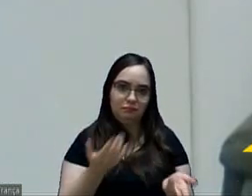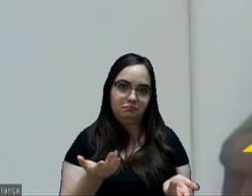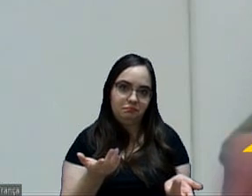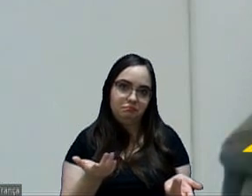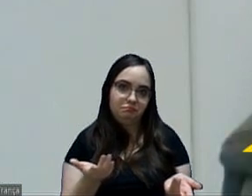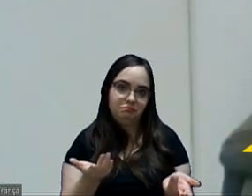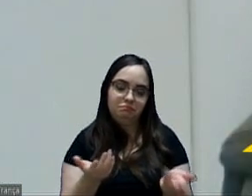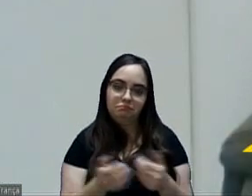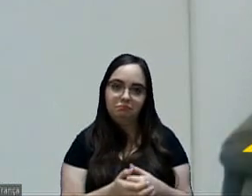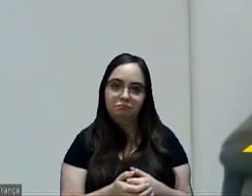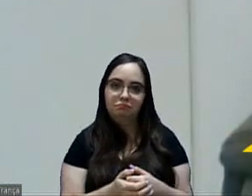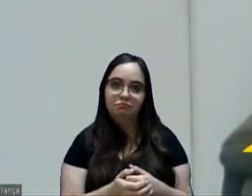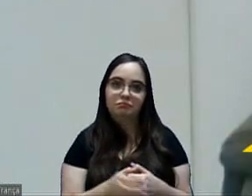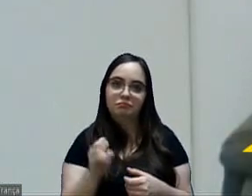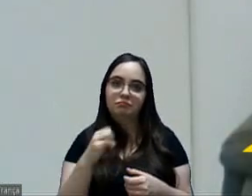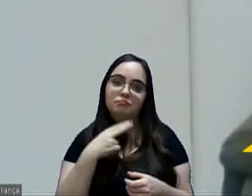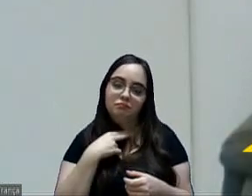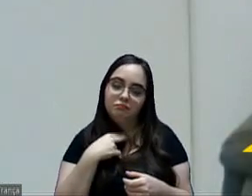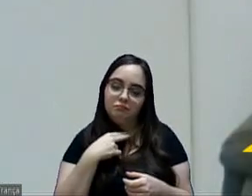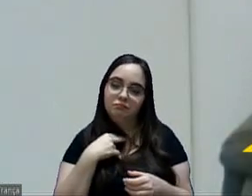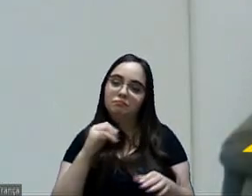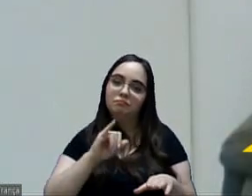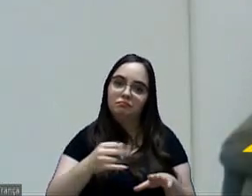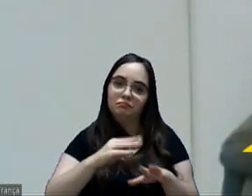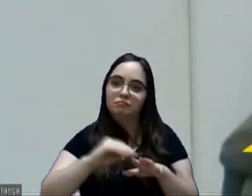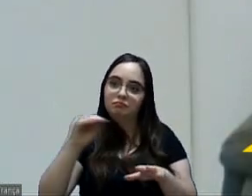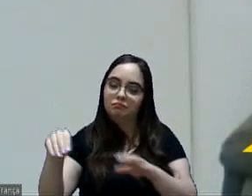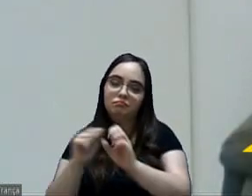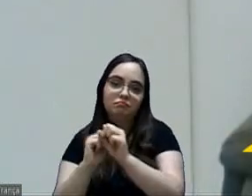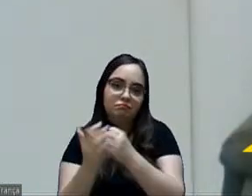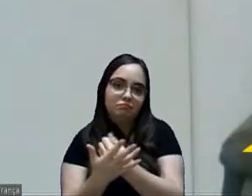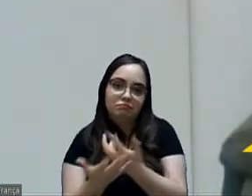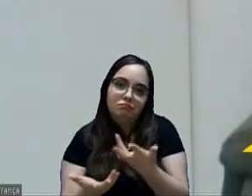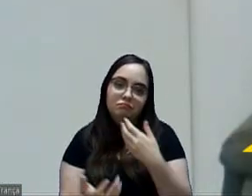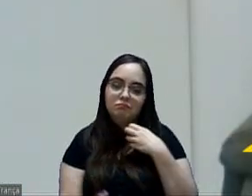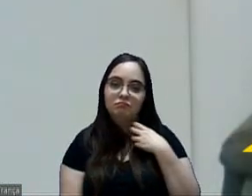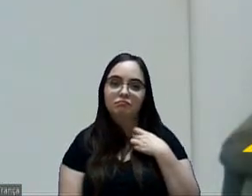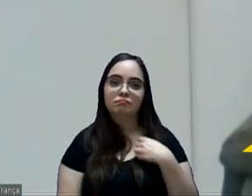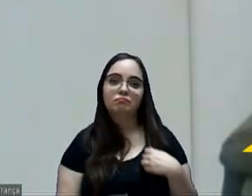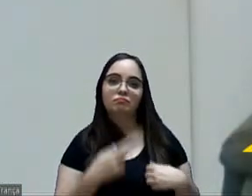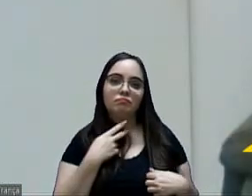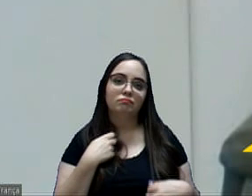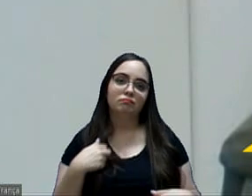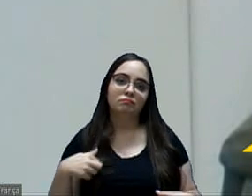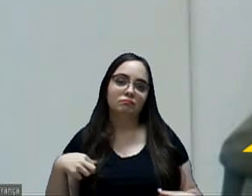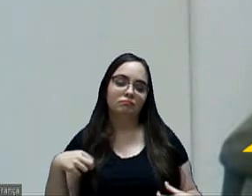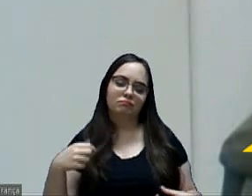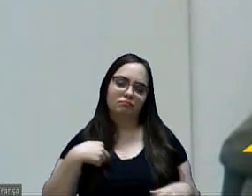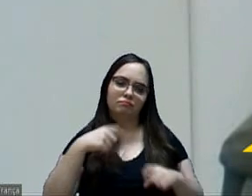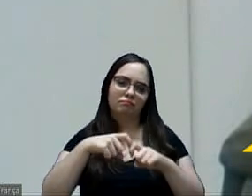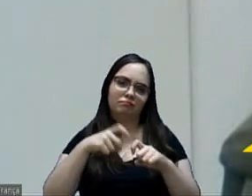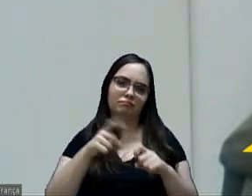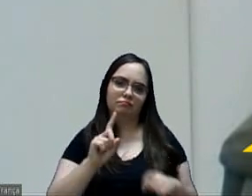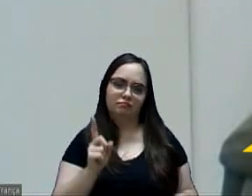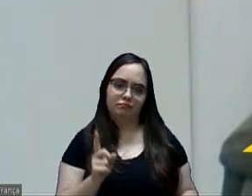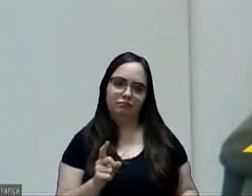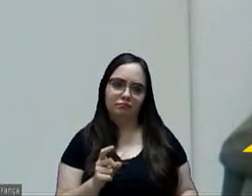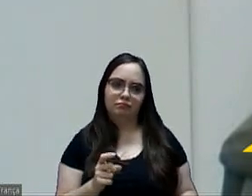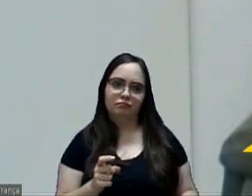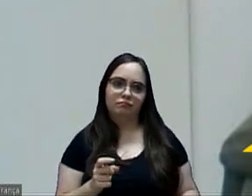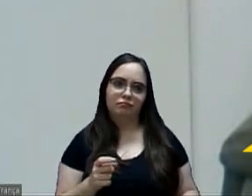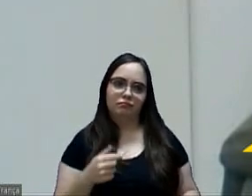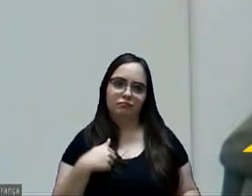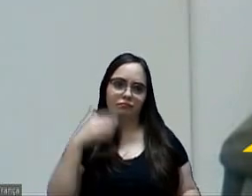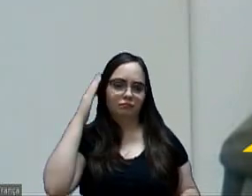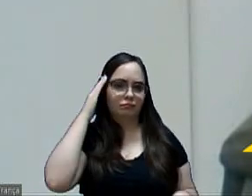errado também, não. Acho que é uma questão, quem é médico sabe o que é. Eu não sou médico. Então, se eu falar alguma besteira, é compreensível,